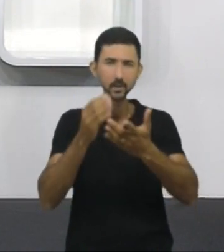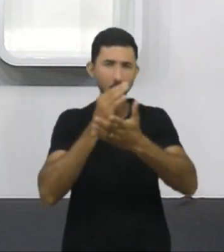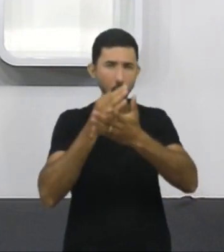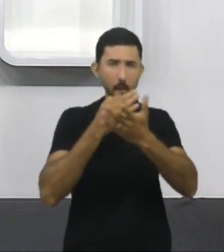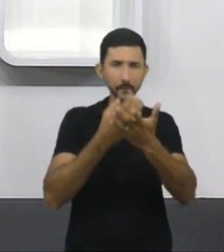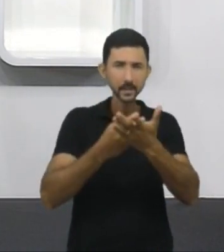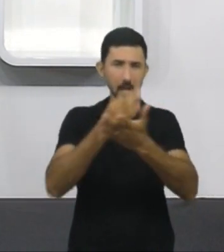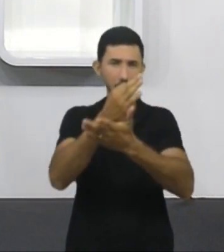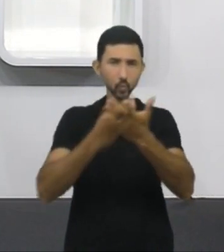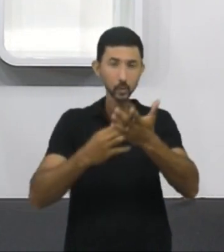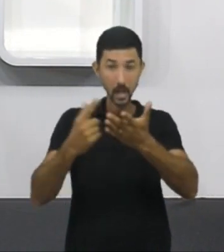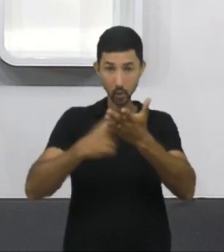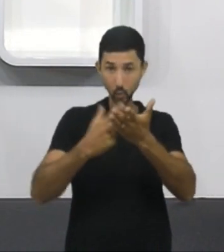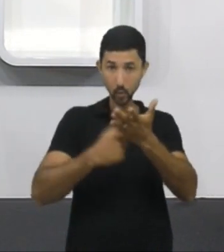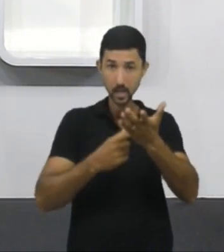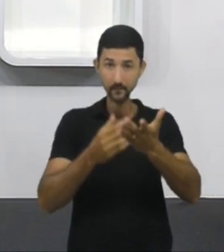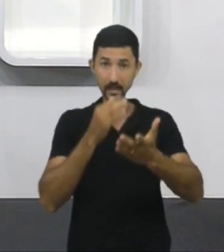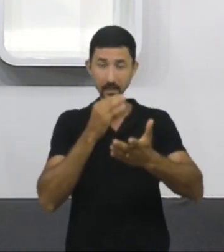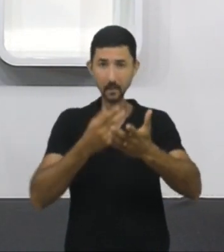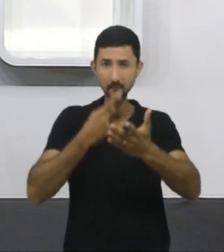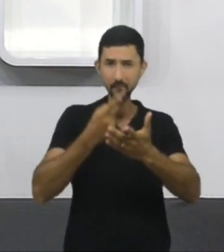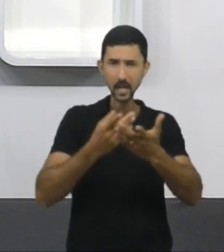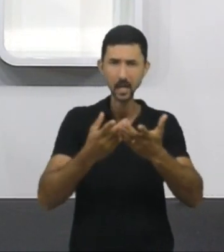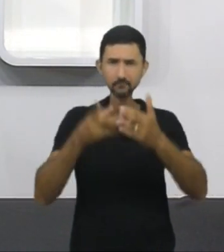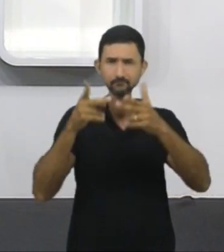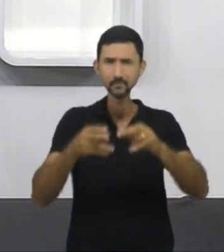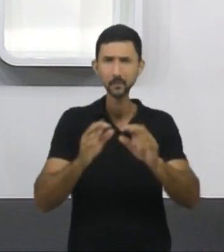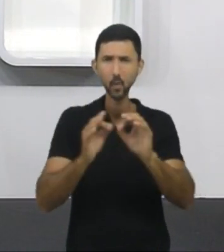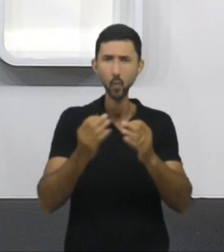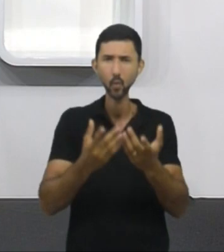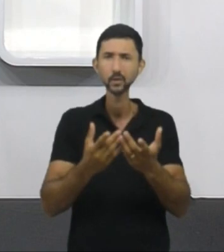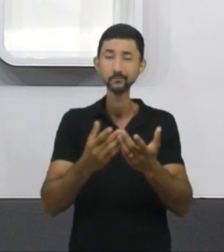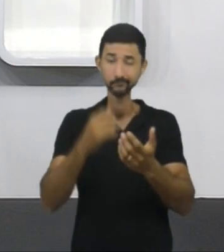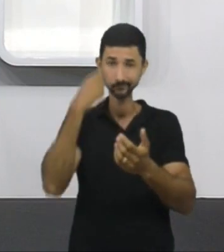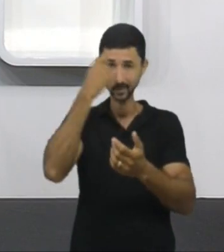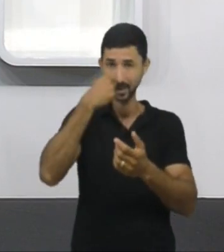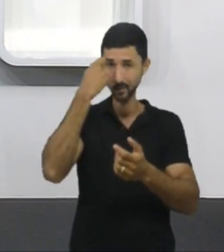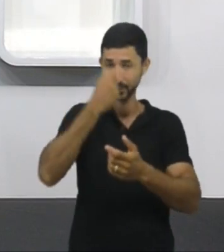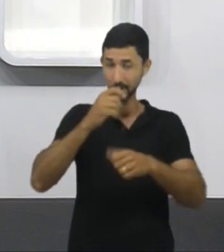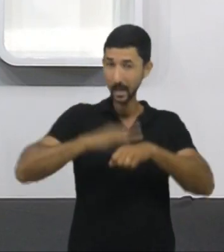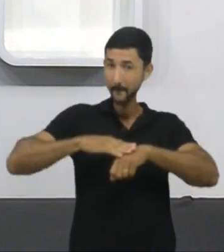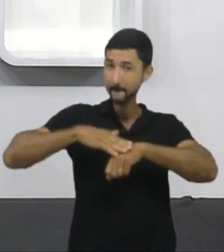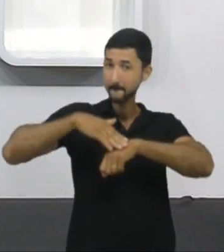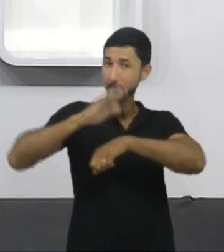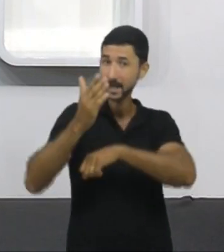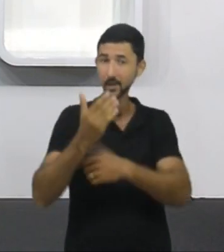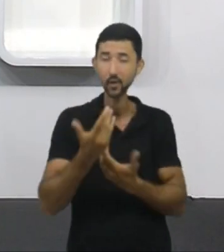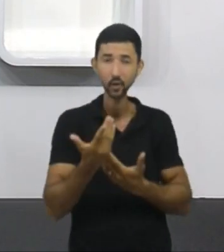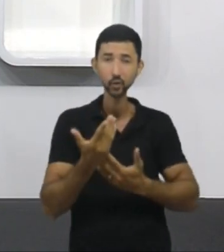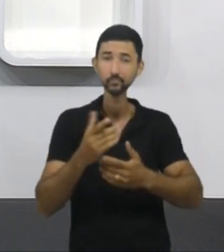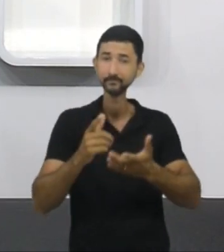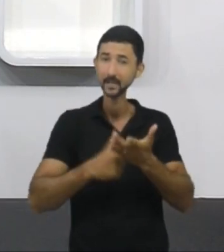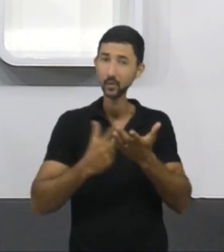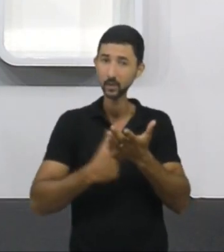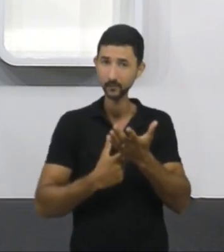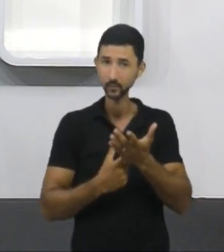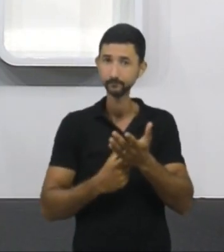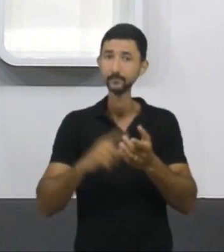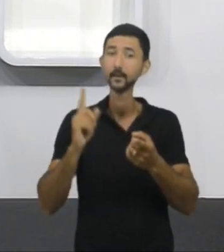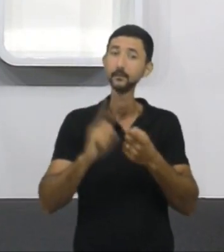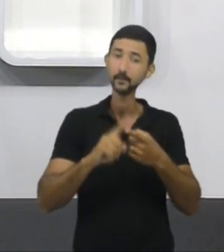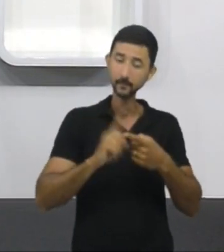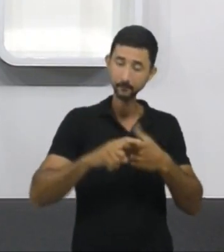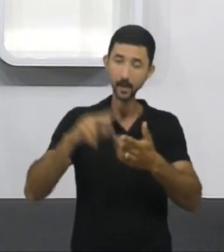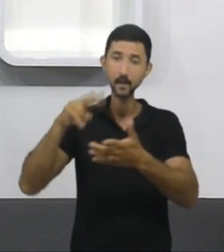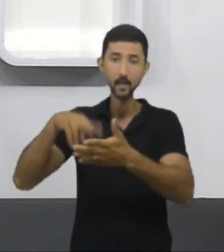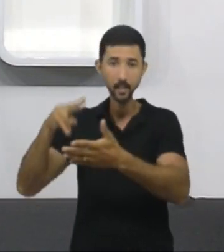do livro Diário de Anne Frank e dizer talvez a mesma coisa que a autora disse, que é o melhor livro que ela já leu, quando você também fizer